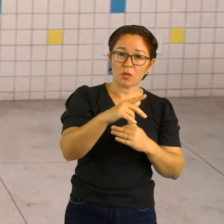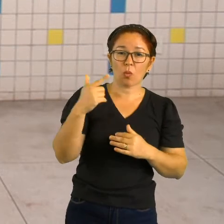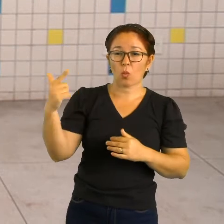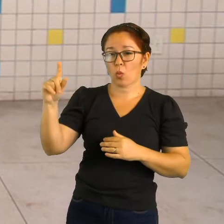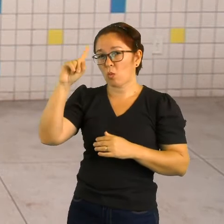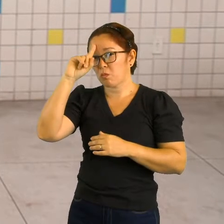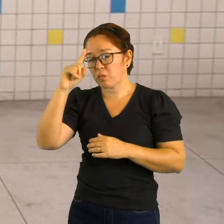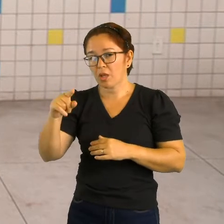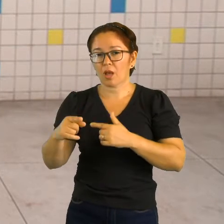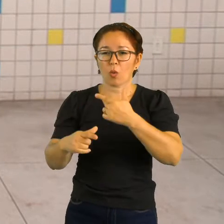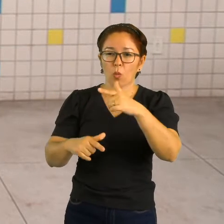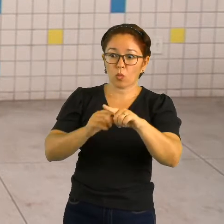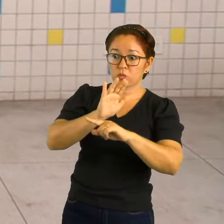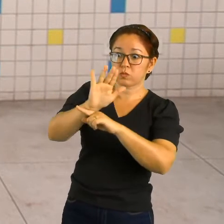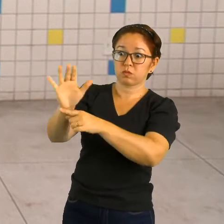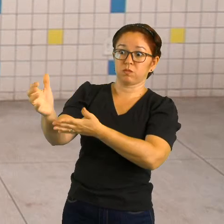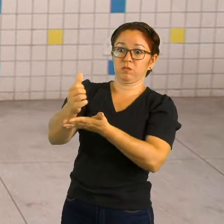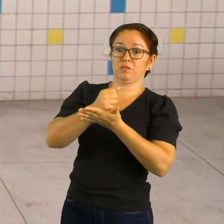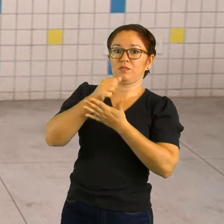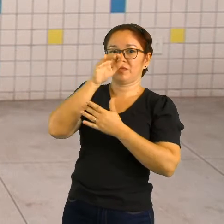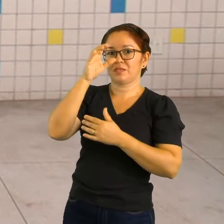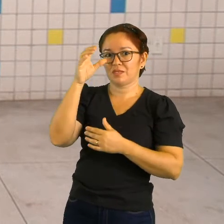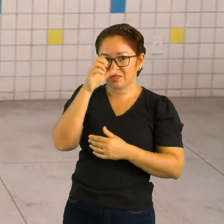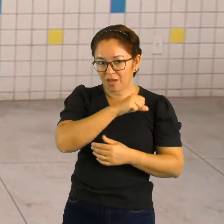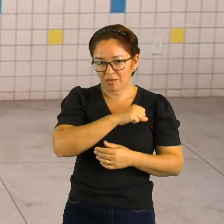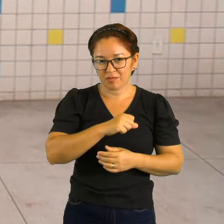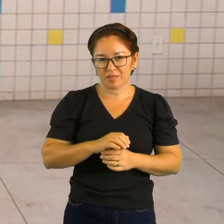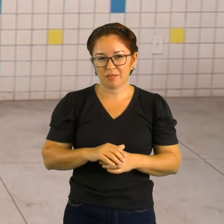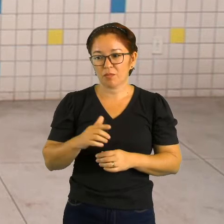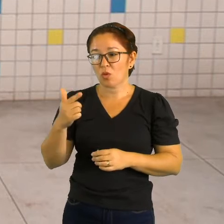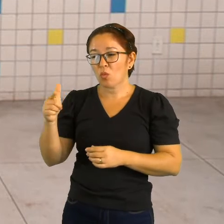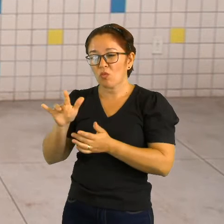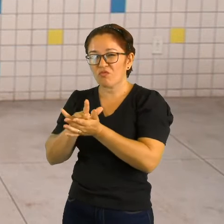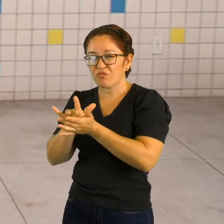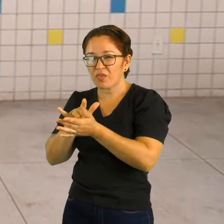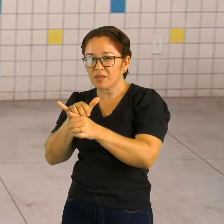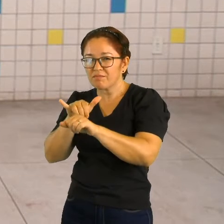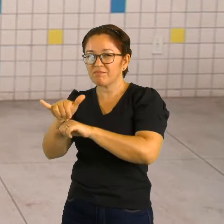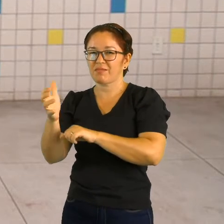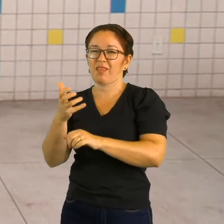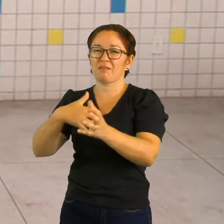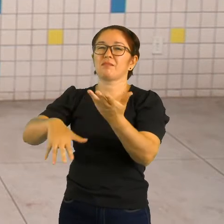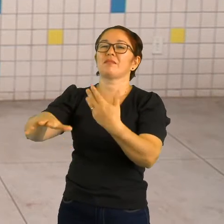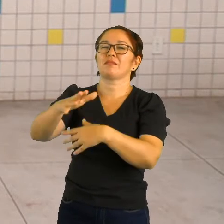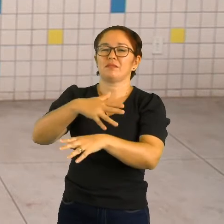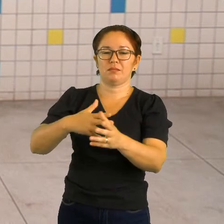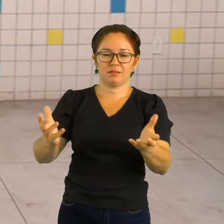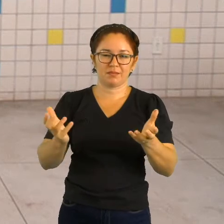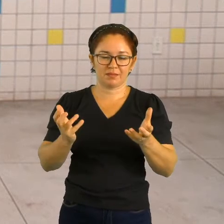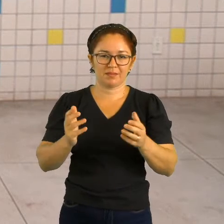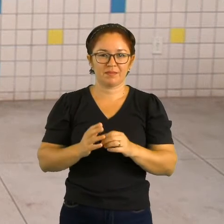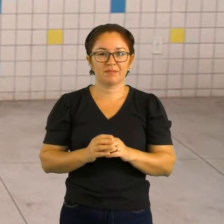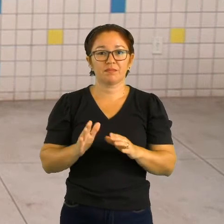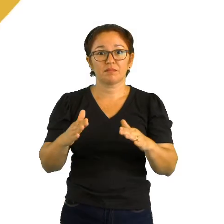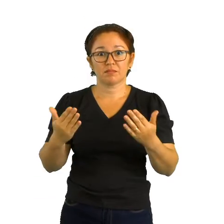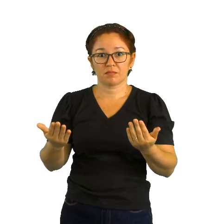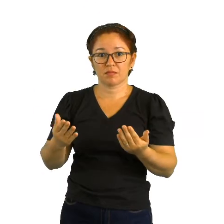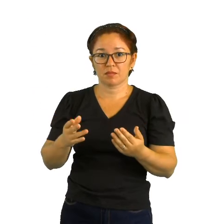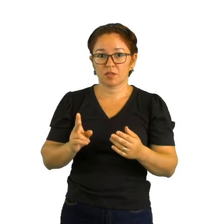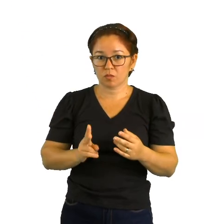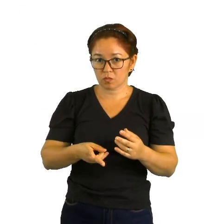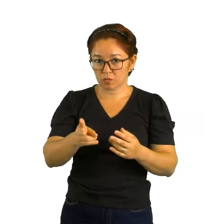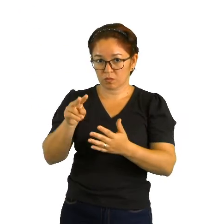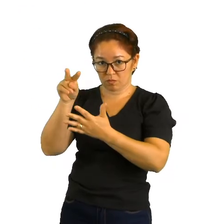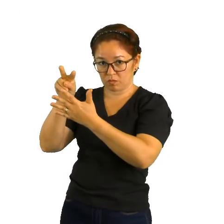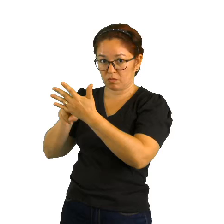o herói e o falso herói. Aí, continuando ainda na leitura, você aí na sua telinha, nós